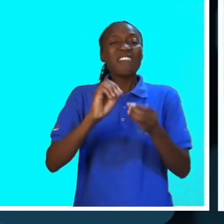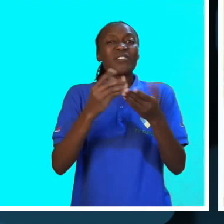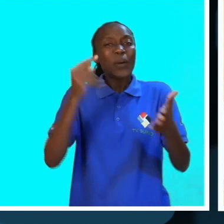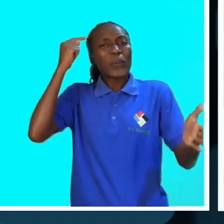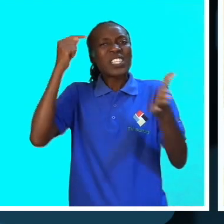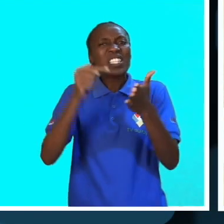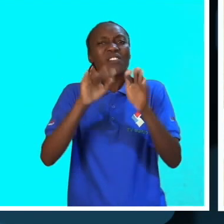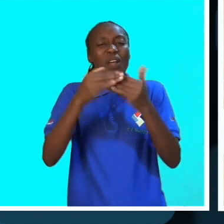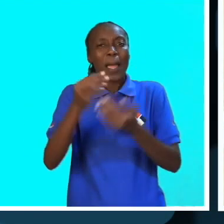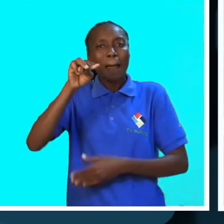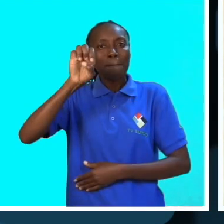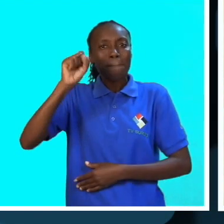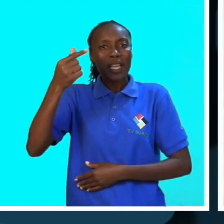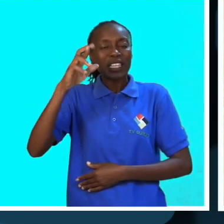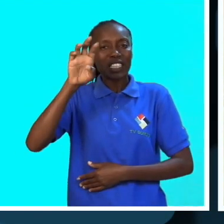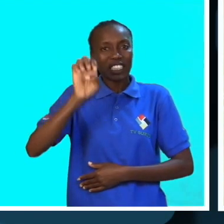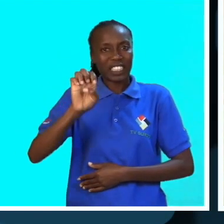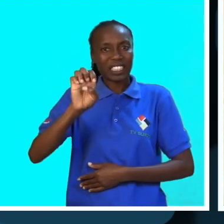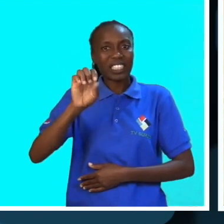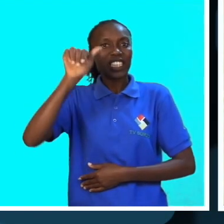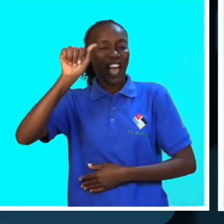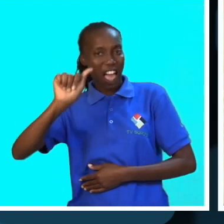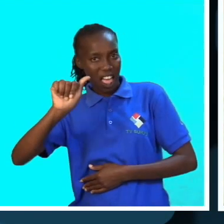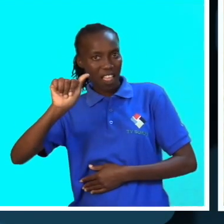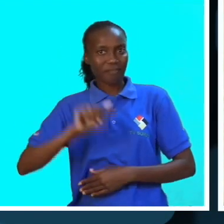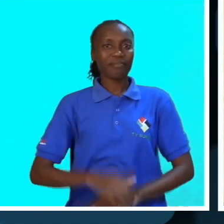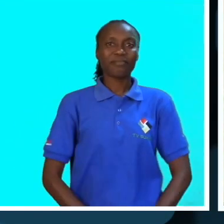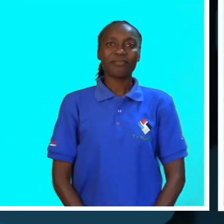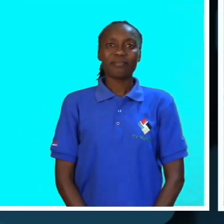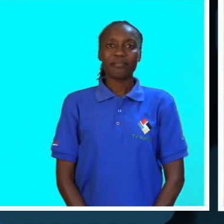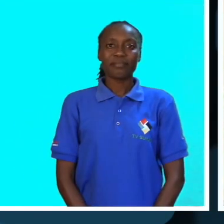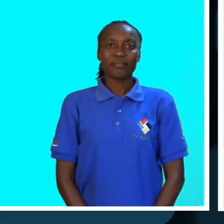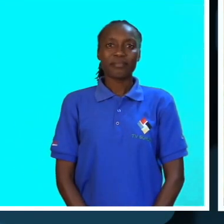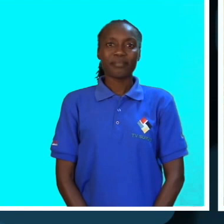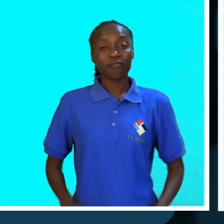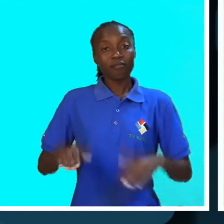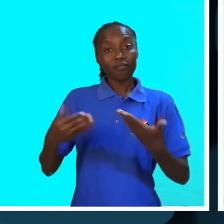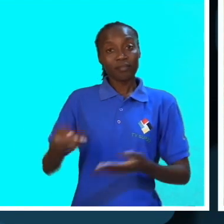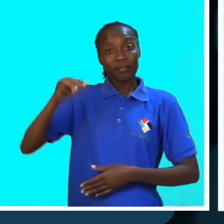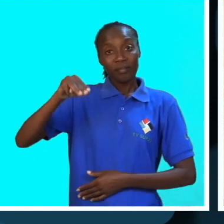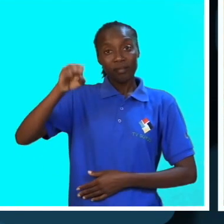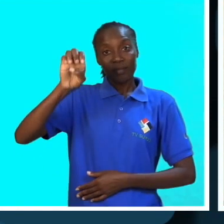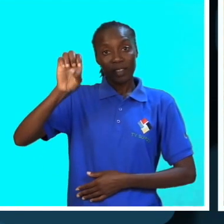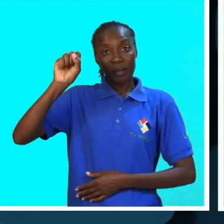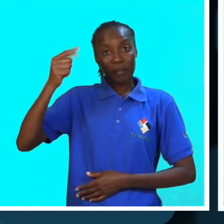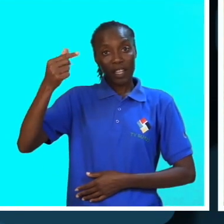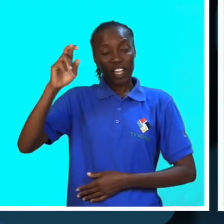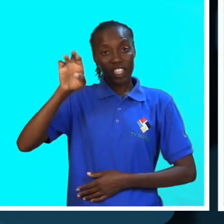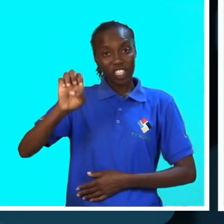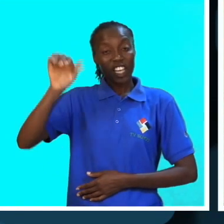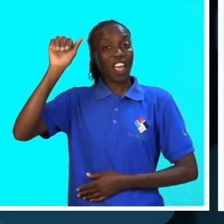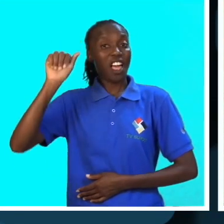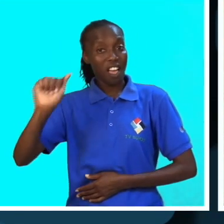pouco o que é ser mestre regente A? Mestre regente A,